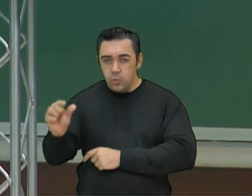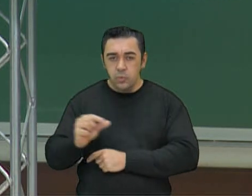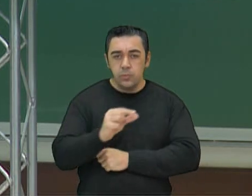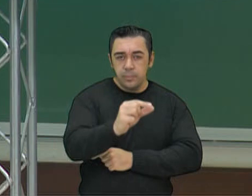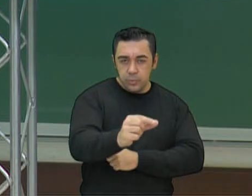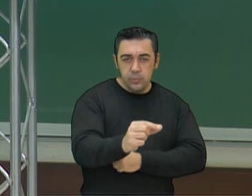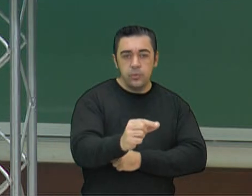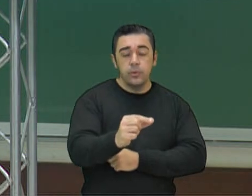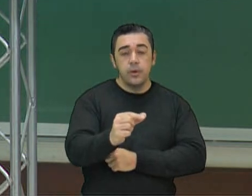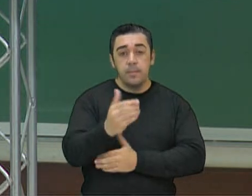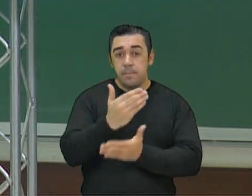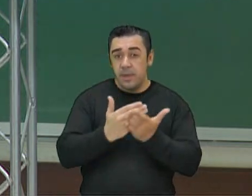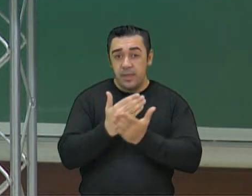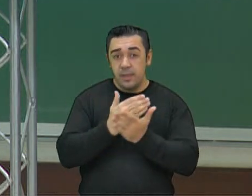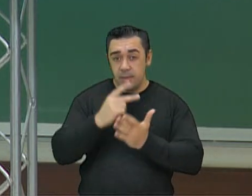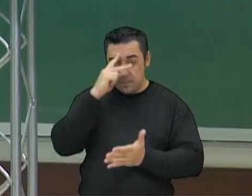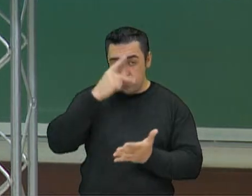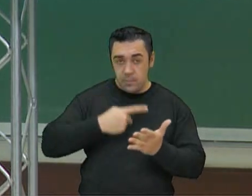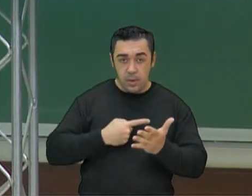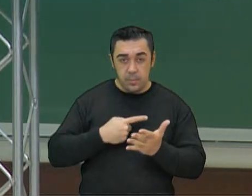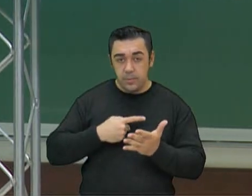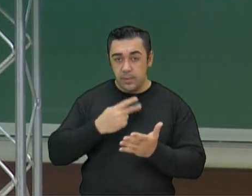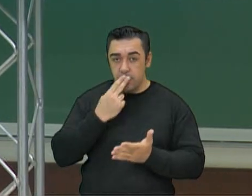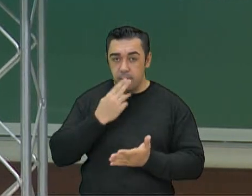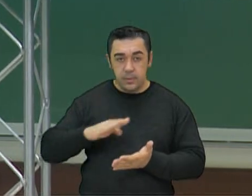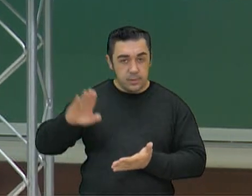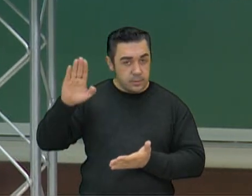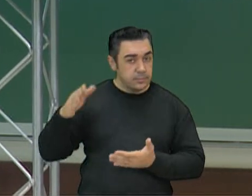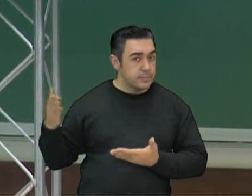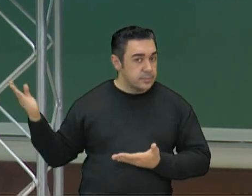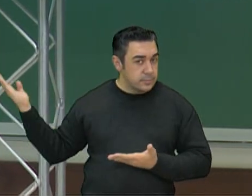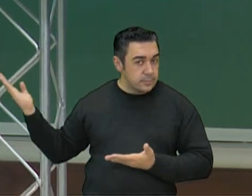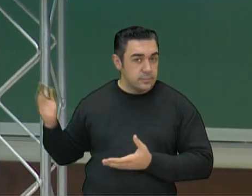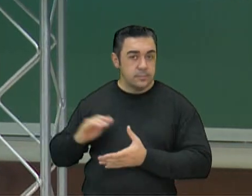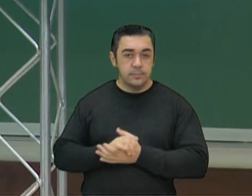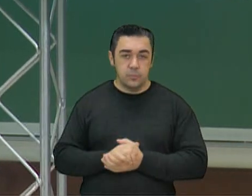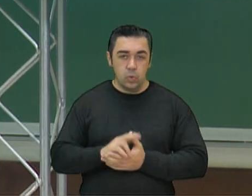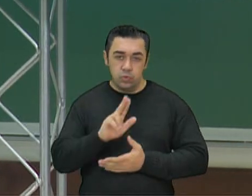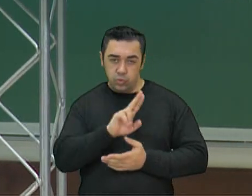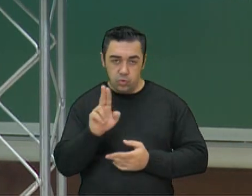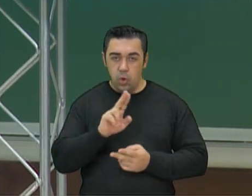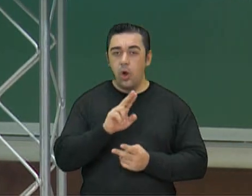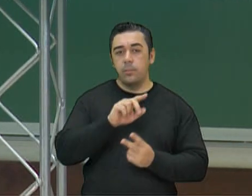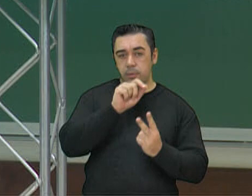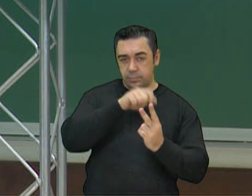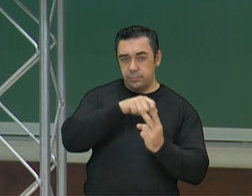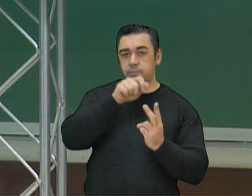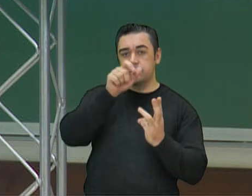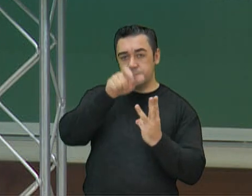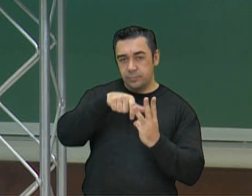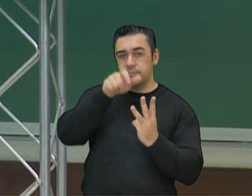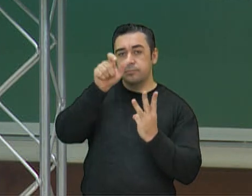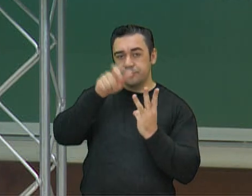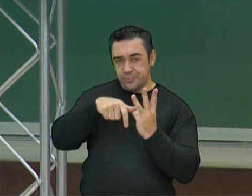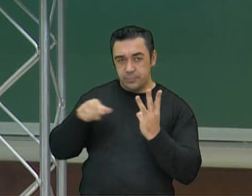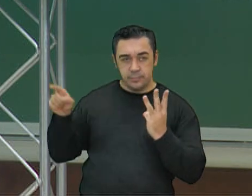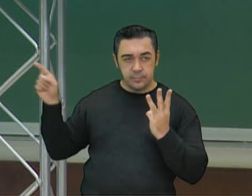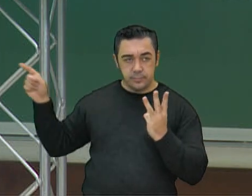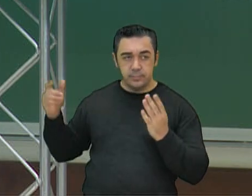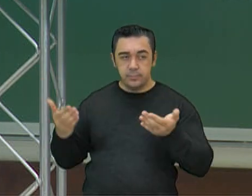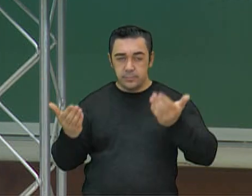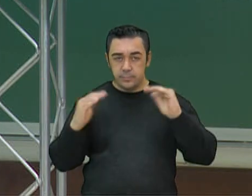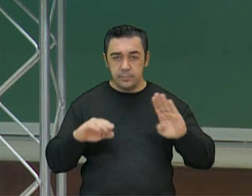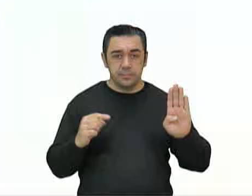com metade do globo para ele. Então, o Führer Adolf Hitler, Benito Mussolini e o Tojo. E o que